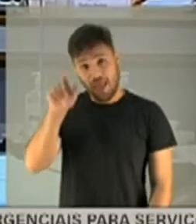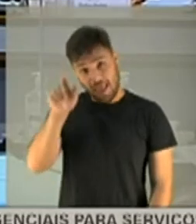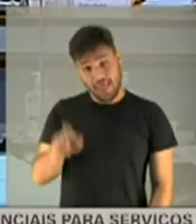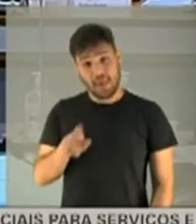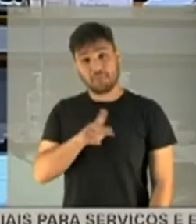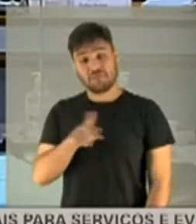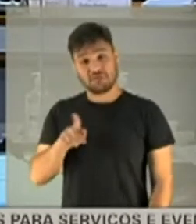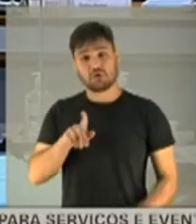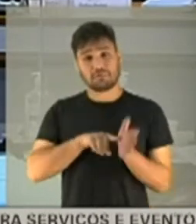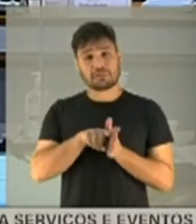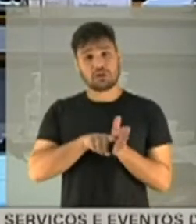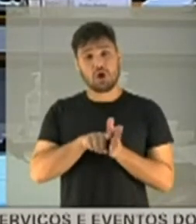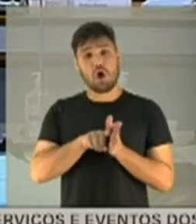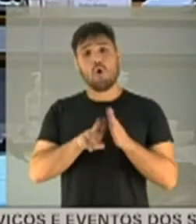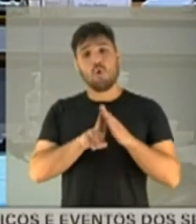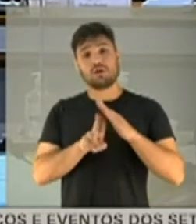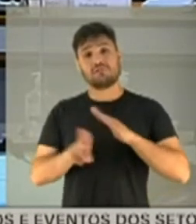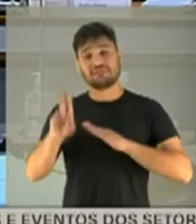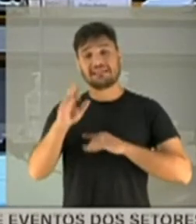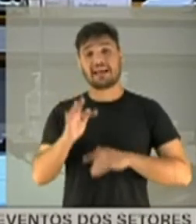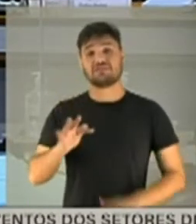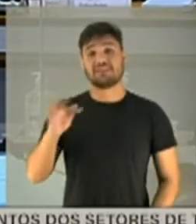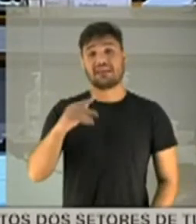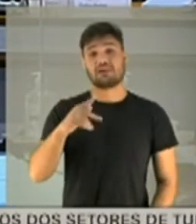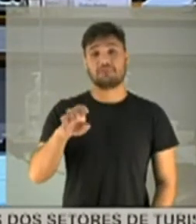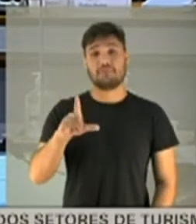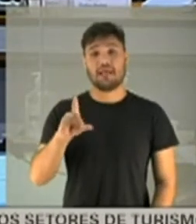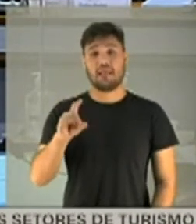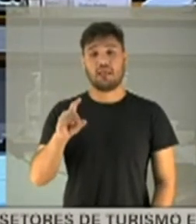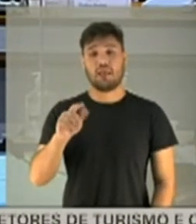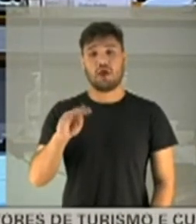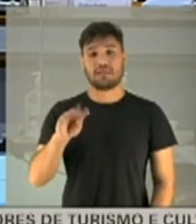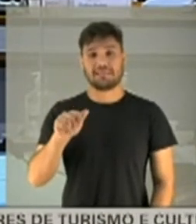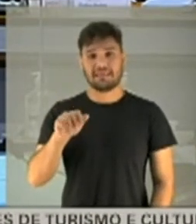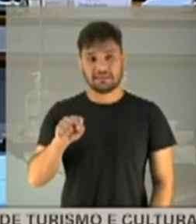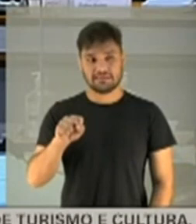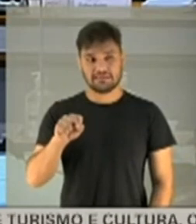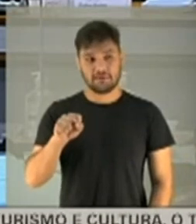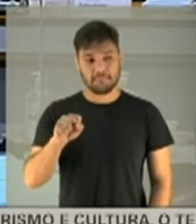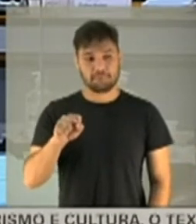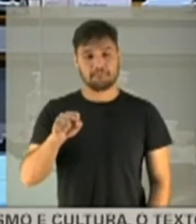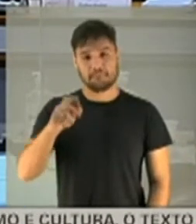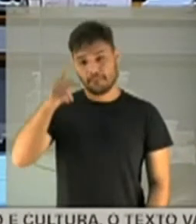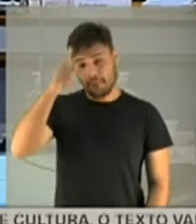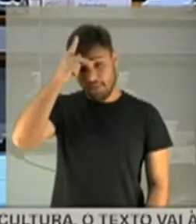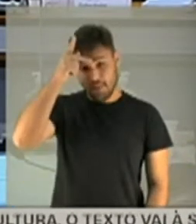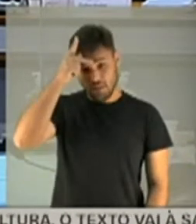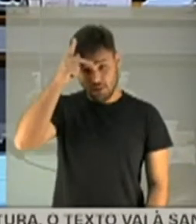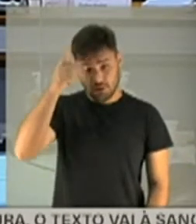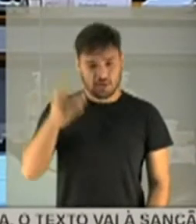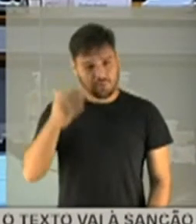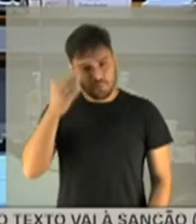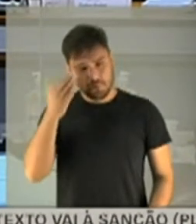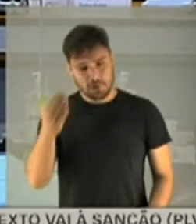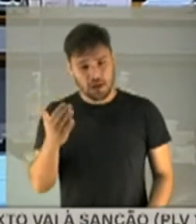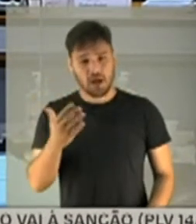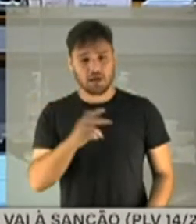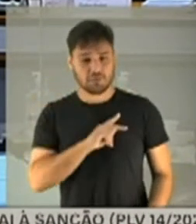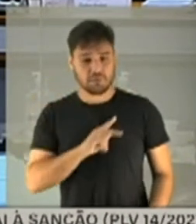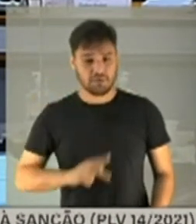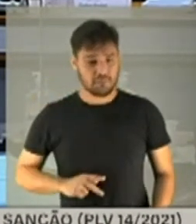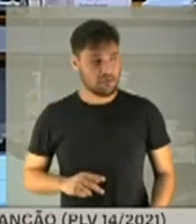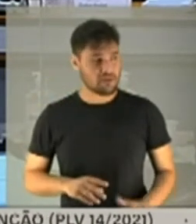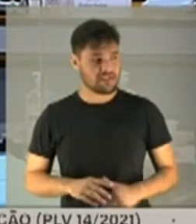senador da Universidade Federal de Pelotas. Vossa Senhoria tem 15 minutos, mas com toda a tolerância dessa presidência. Muito obrigado,